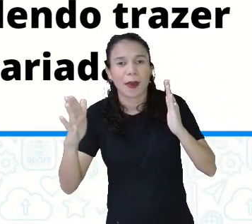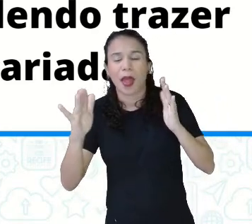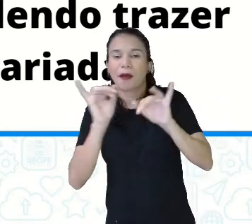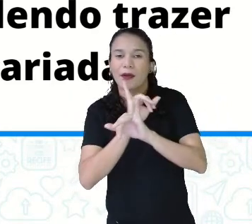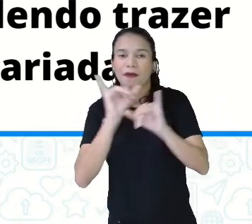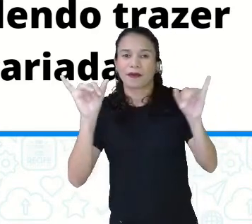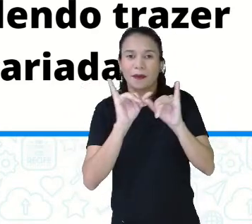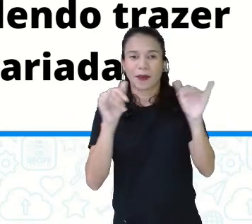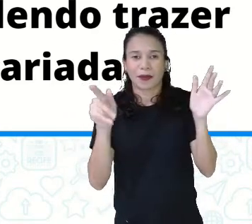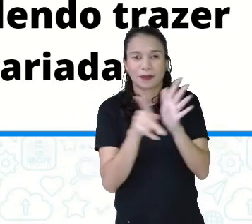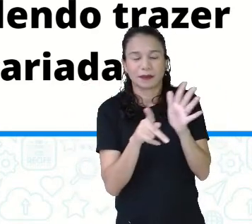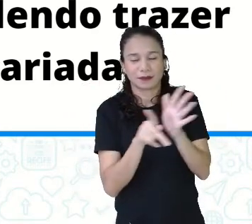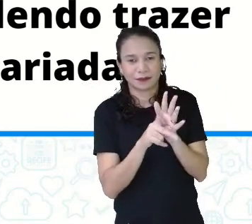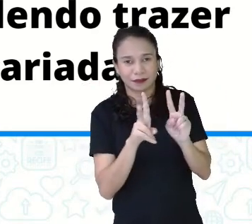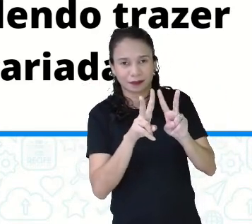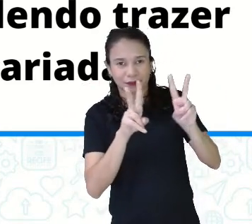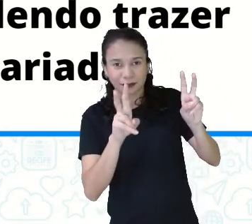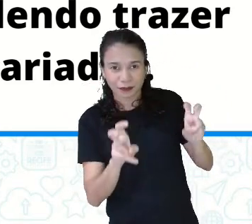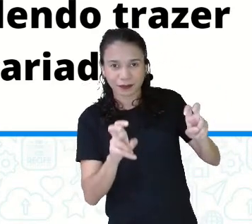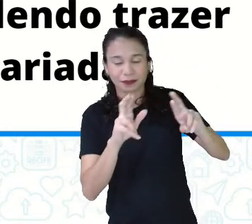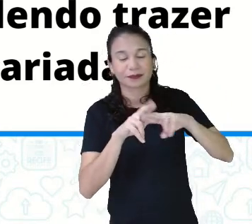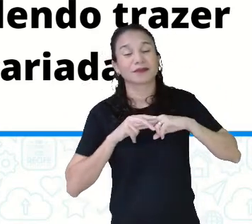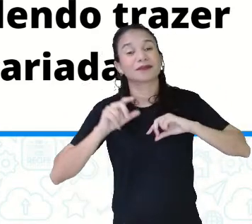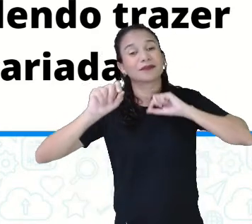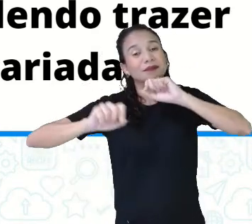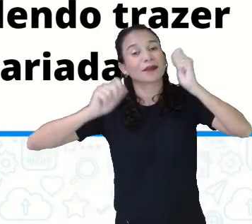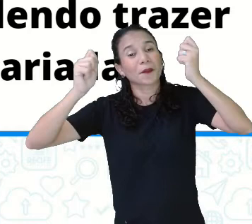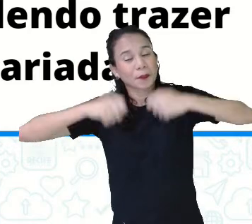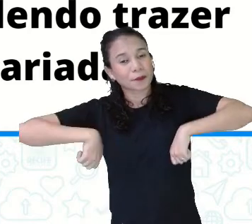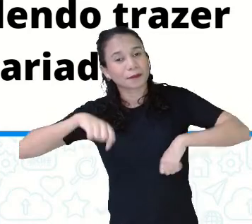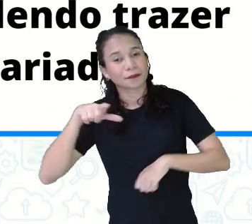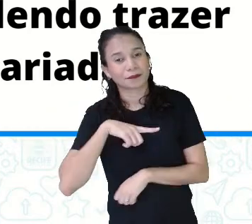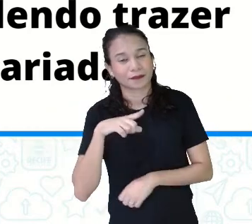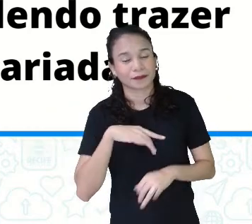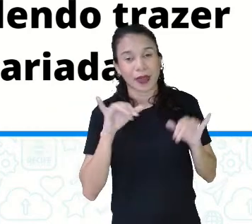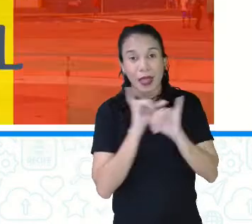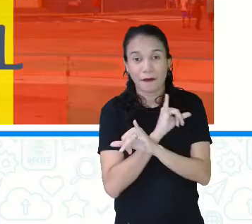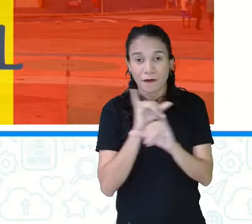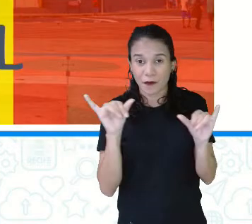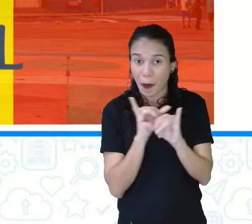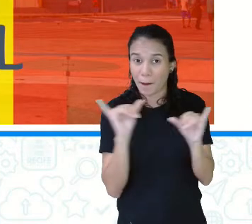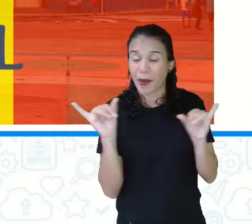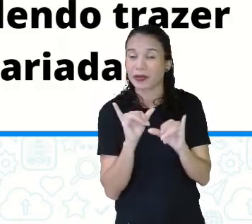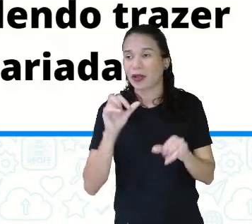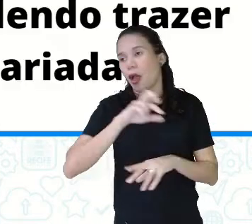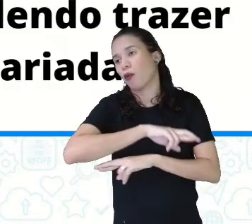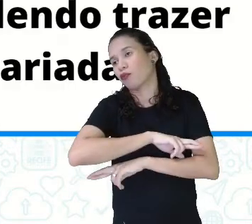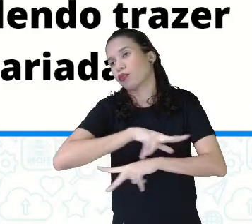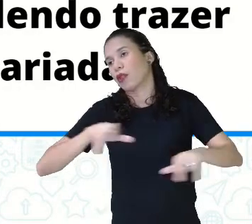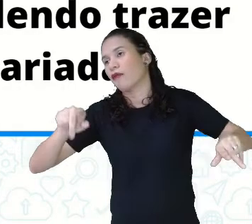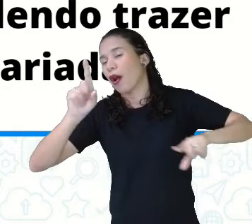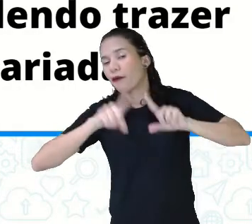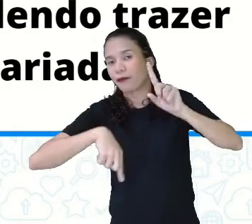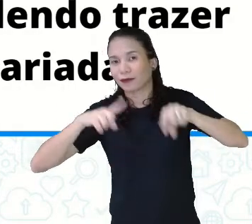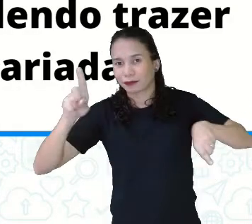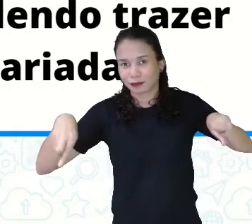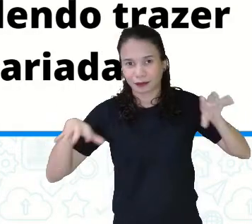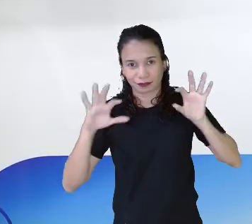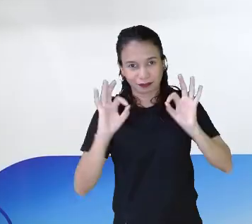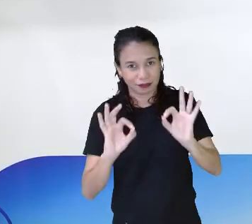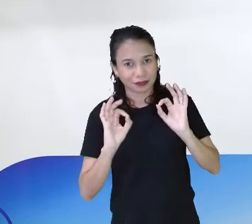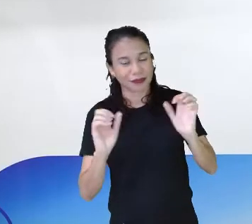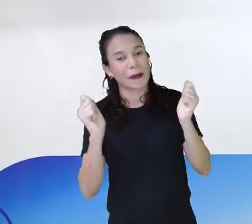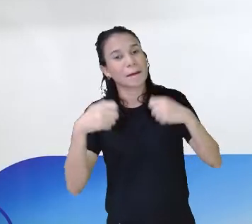sobre determinados assuntos. Então, eles podem trazer informações variadas, tá certo?